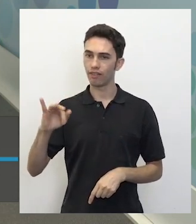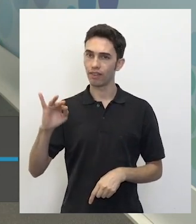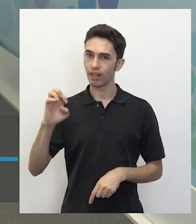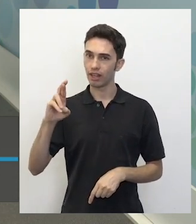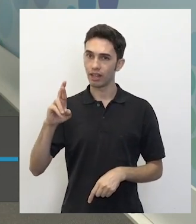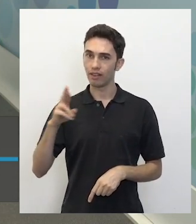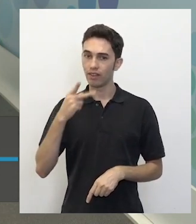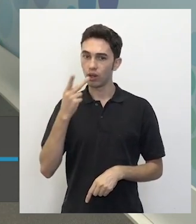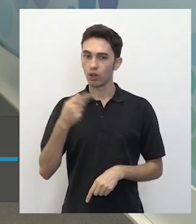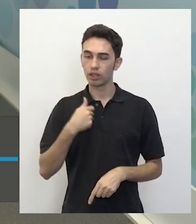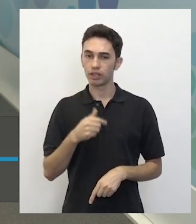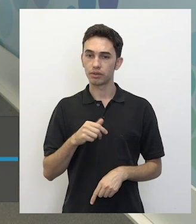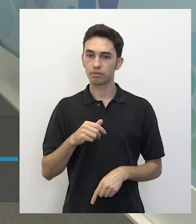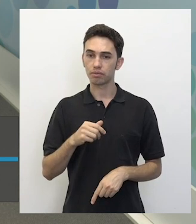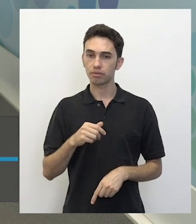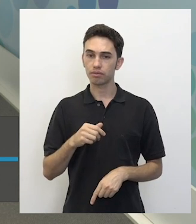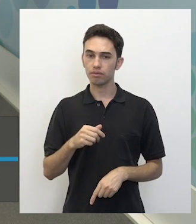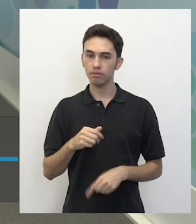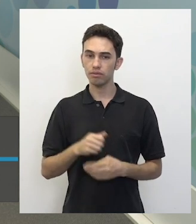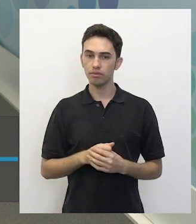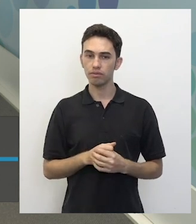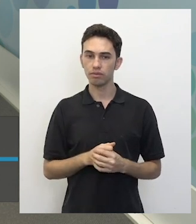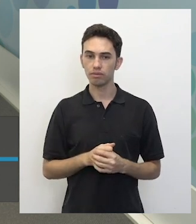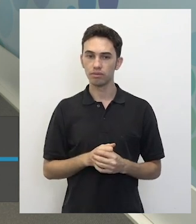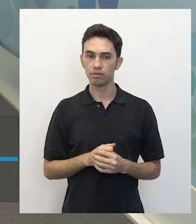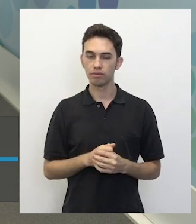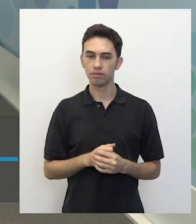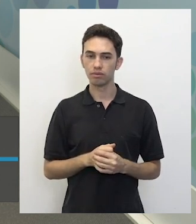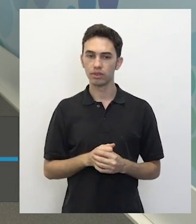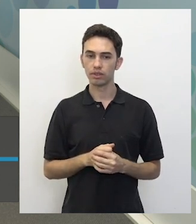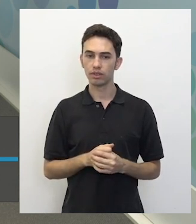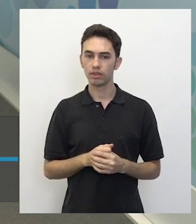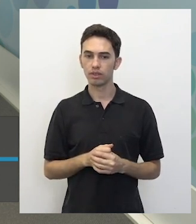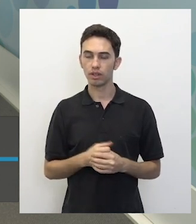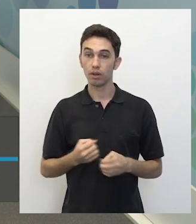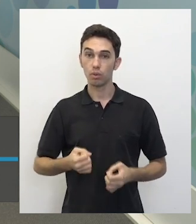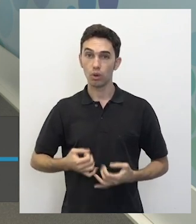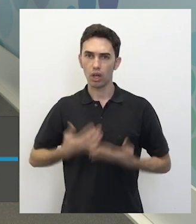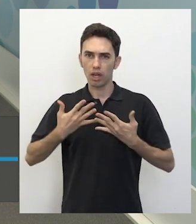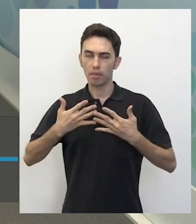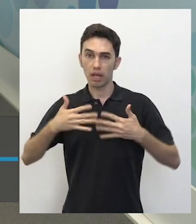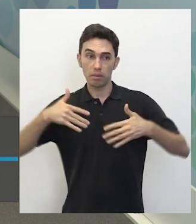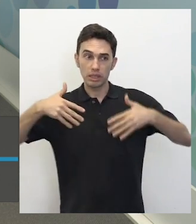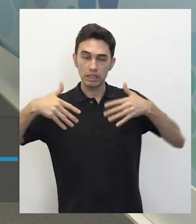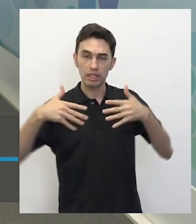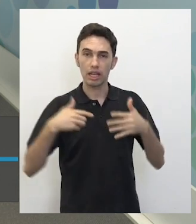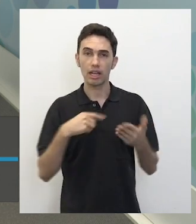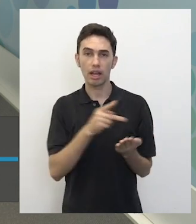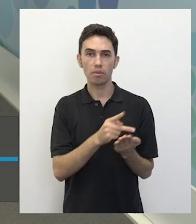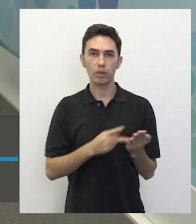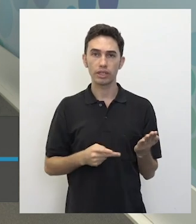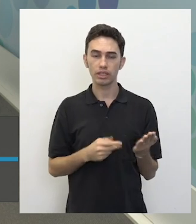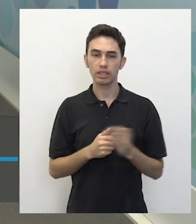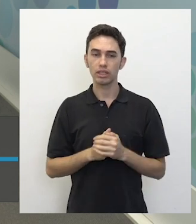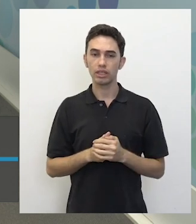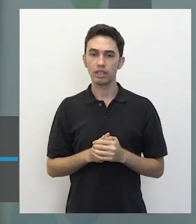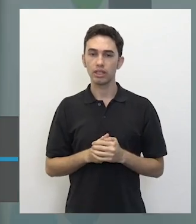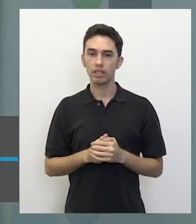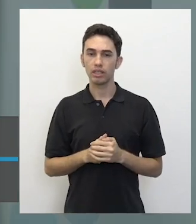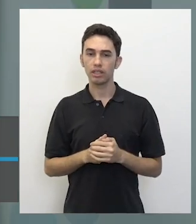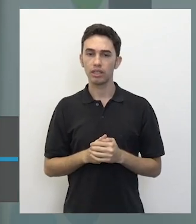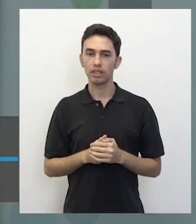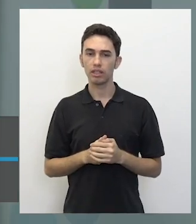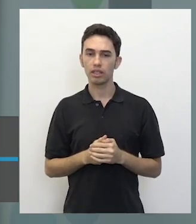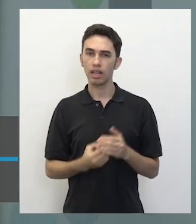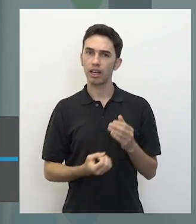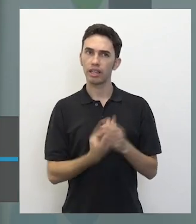é mistério e poesia libertadora. Criar um poema, e agora rolou dela. Criar o universo. A aluna Jennifer. Criar um